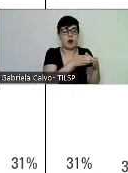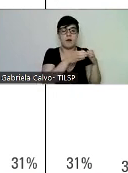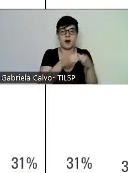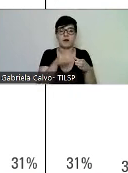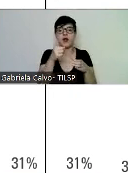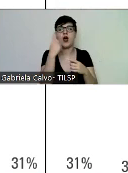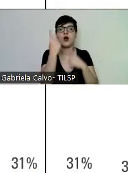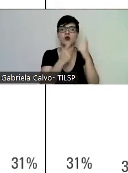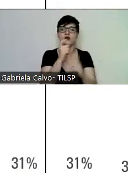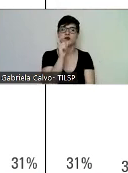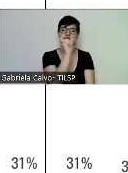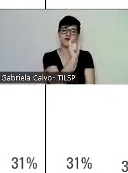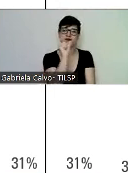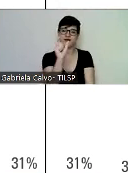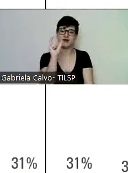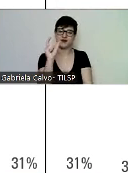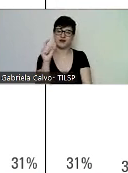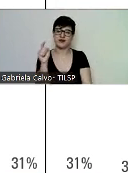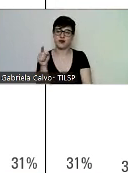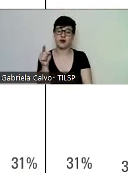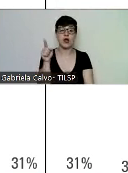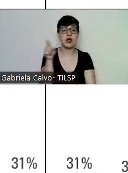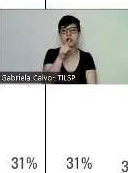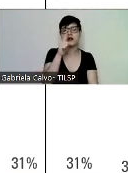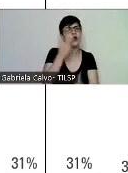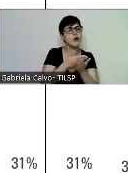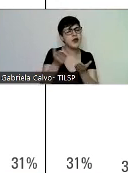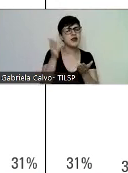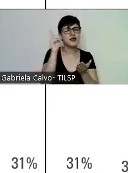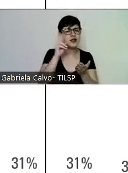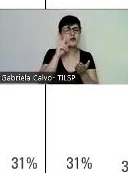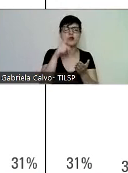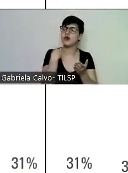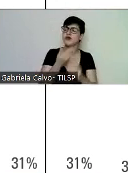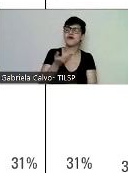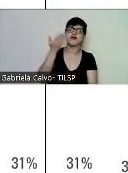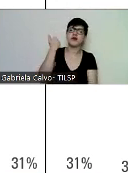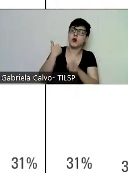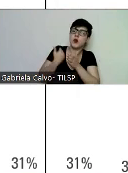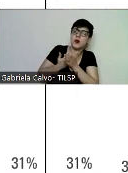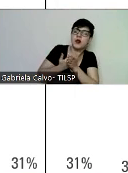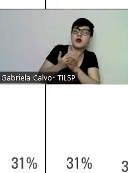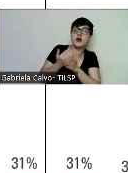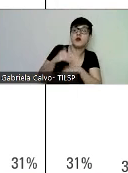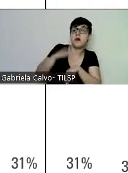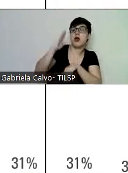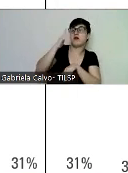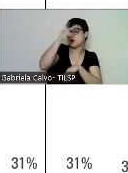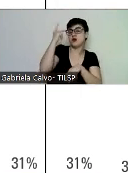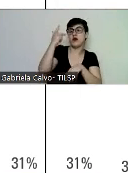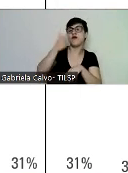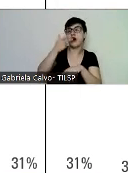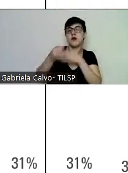um ponto importante né esse daqui foram os primeiros os mais os que apareceram com maior frequência nessa